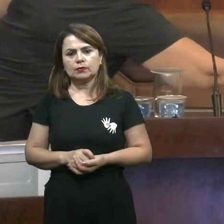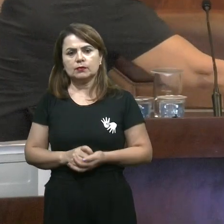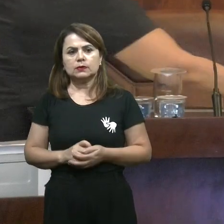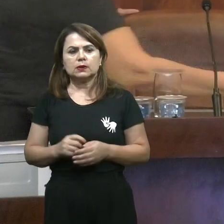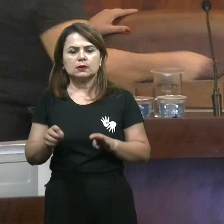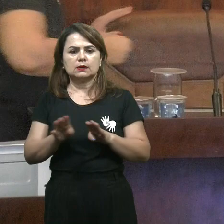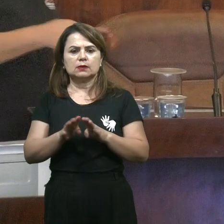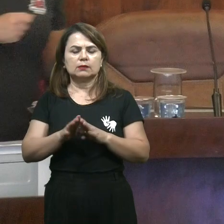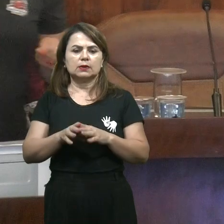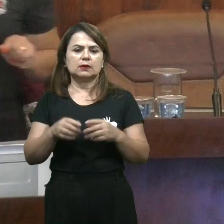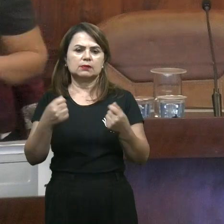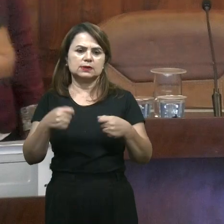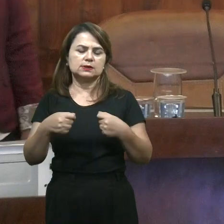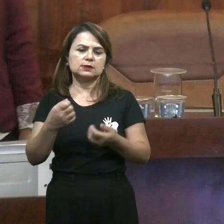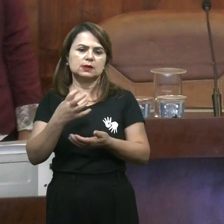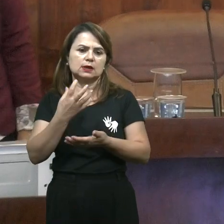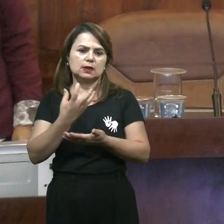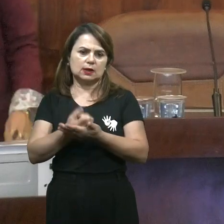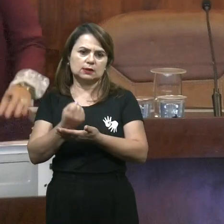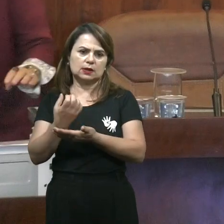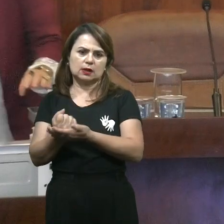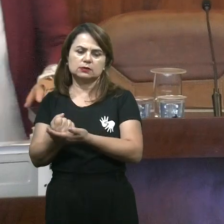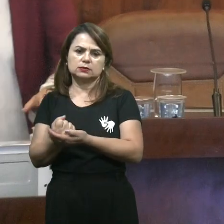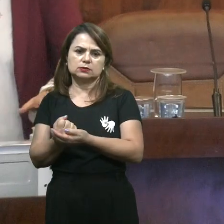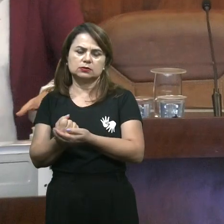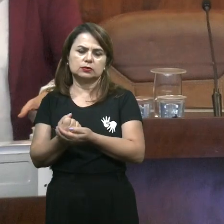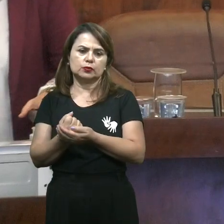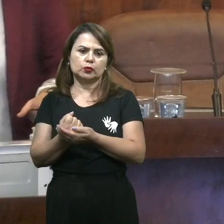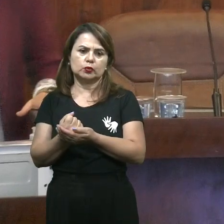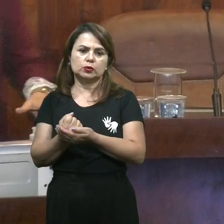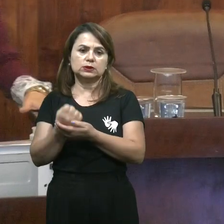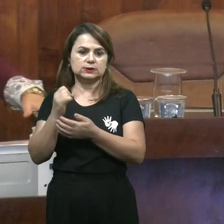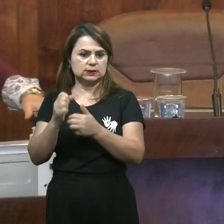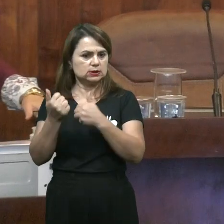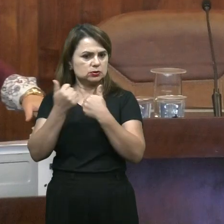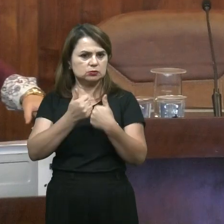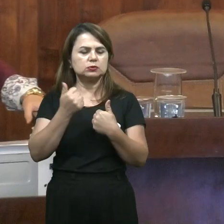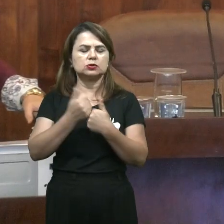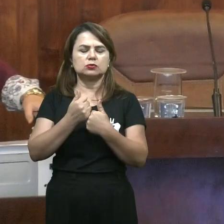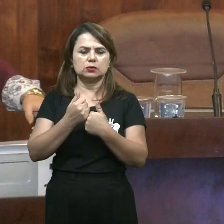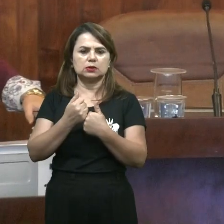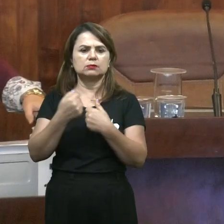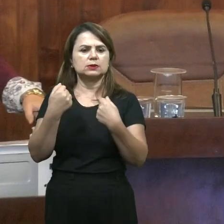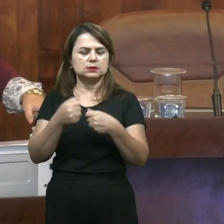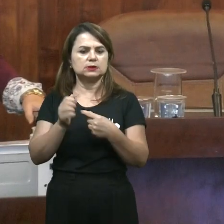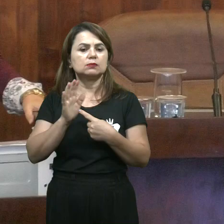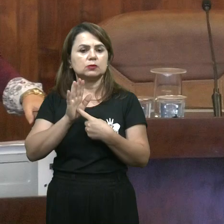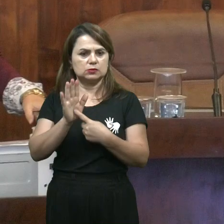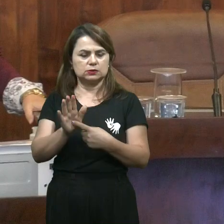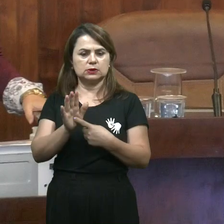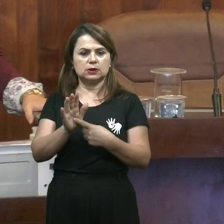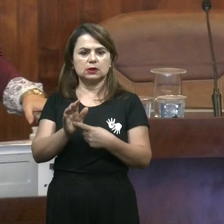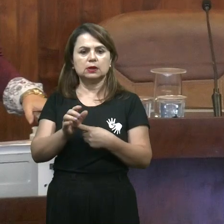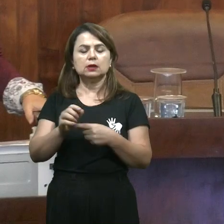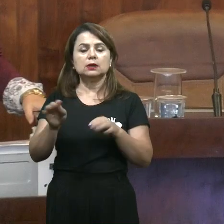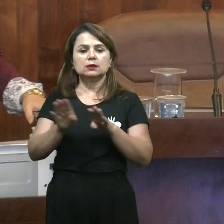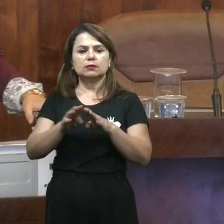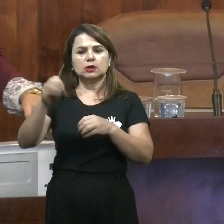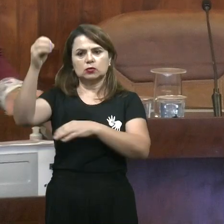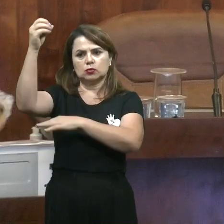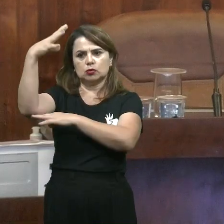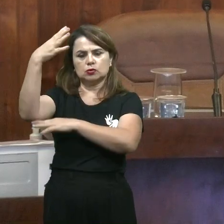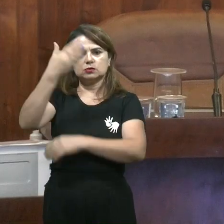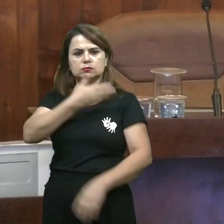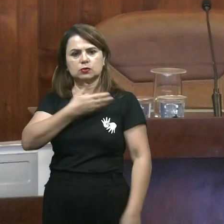instalação, cadastro, identificando e reposição, quando necessária, em todo o parque de iluminação pública no município de